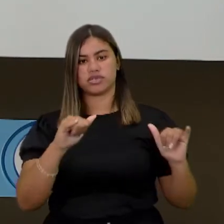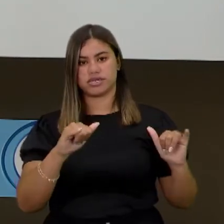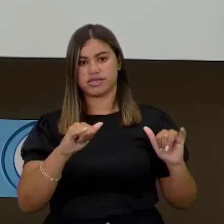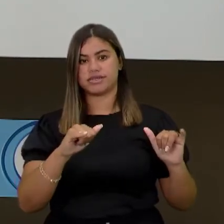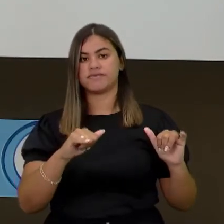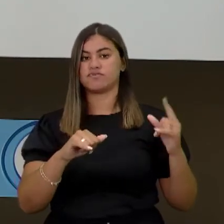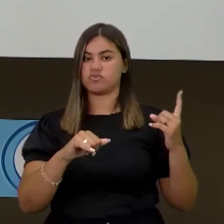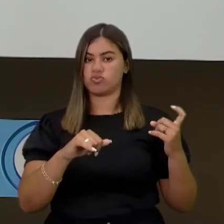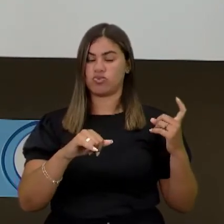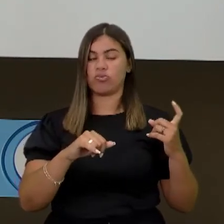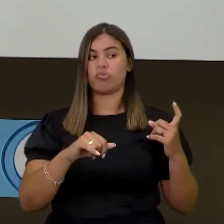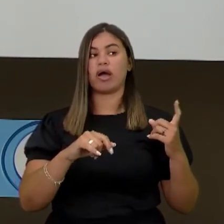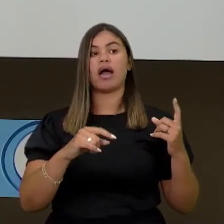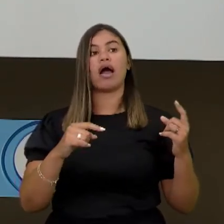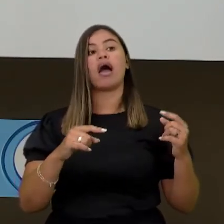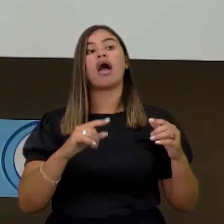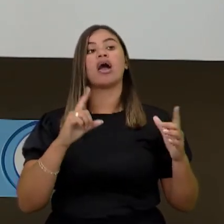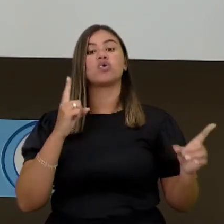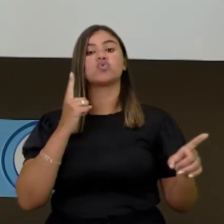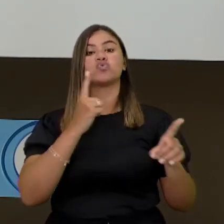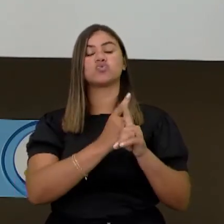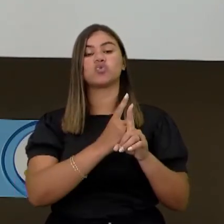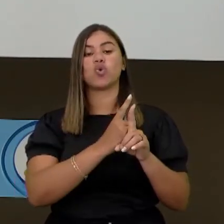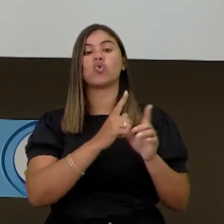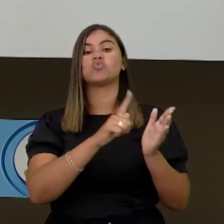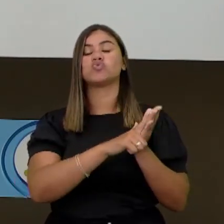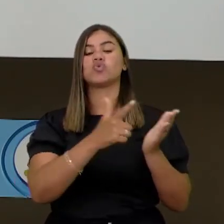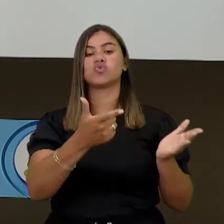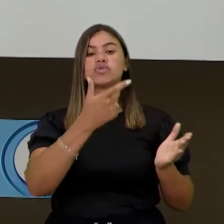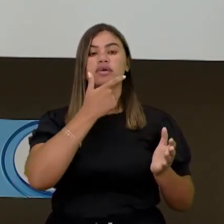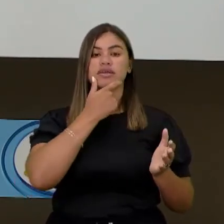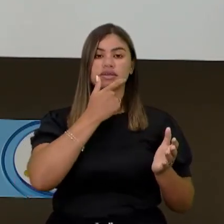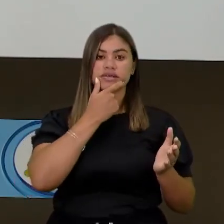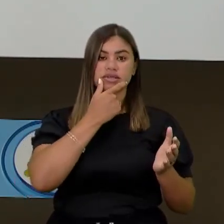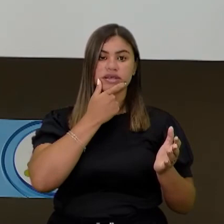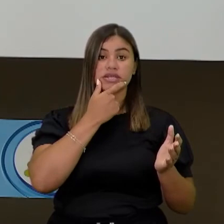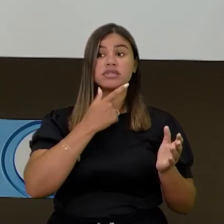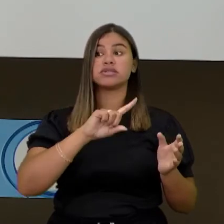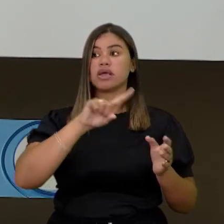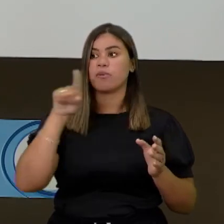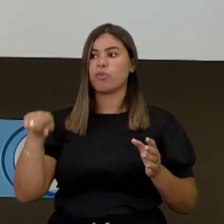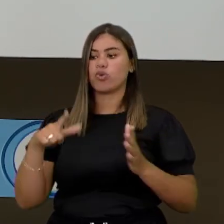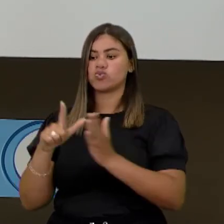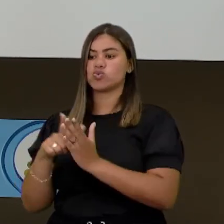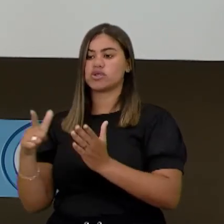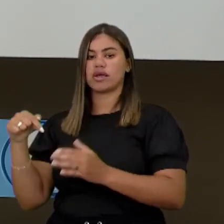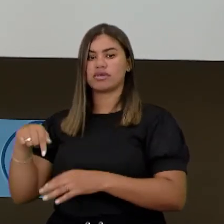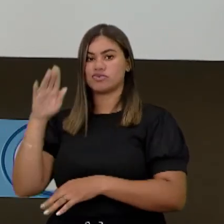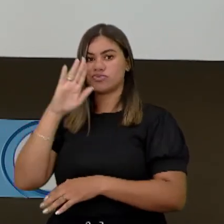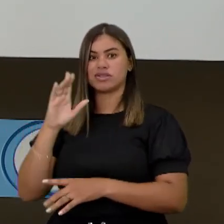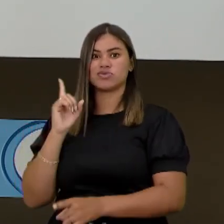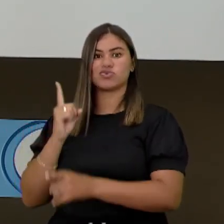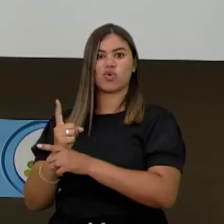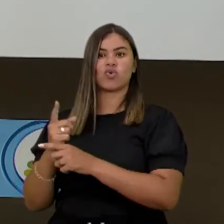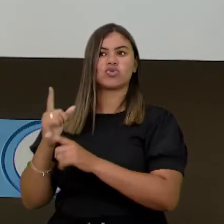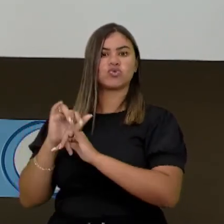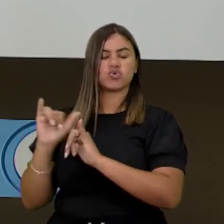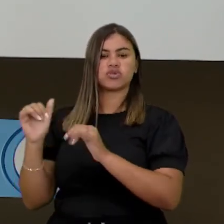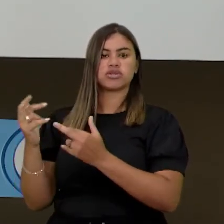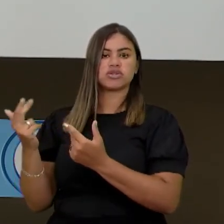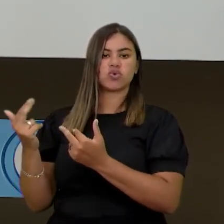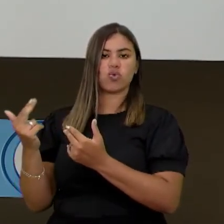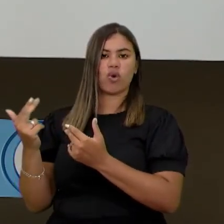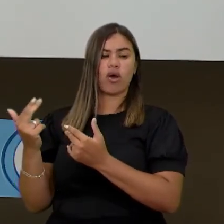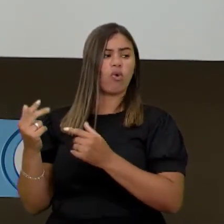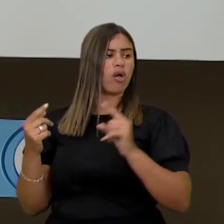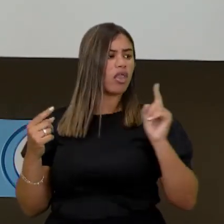descobriu no jornal inglês e encontra essa notícia A no jornal brasileiro. Como essa notícia é